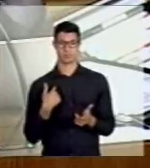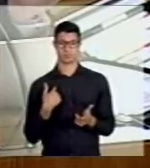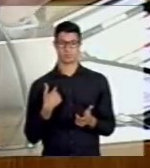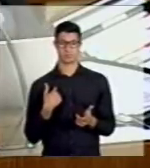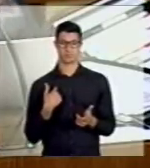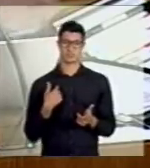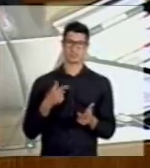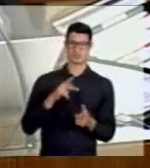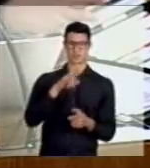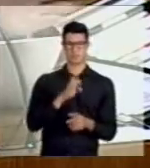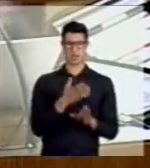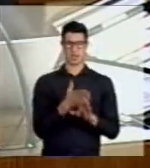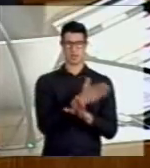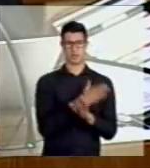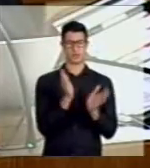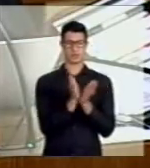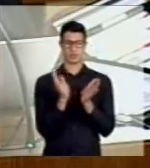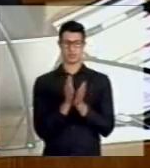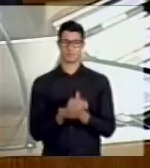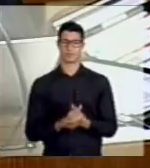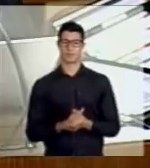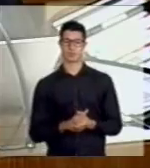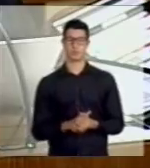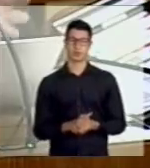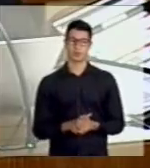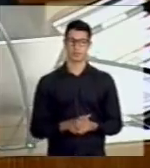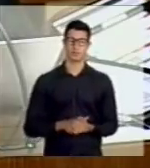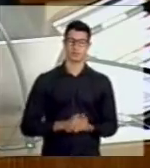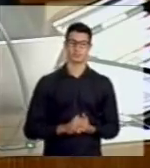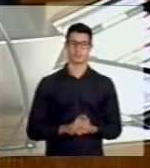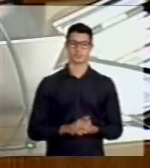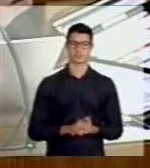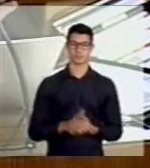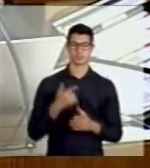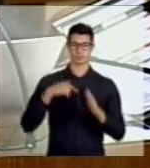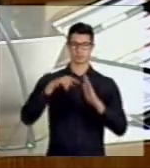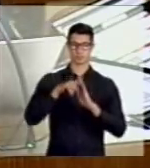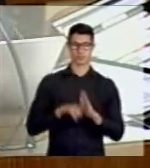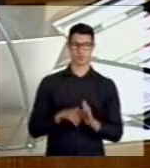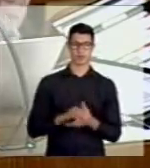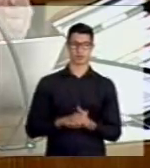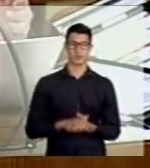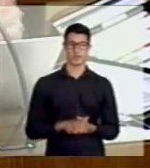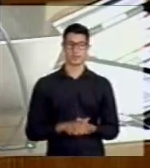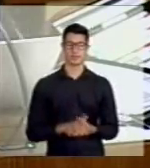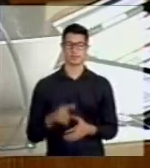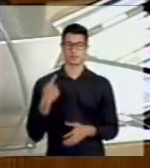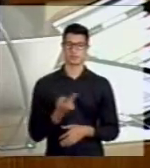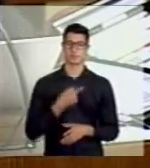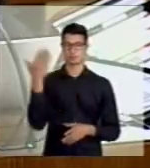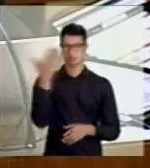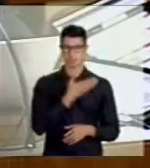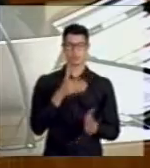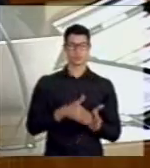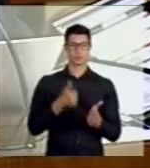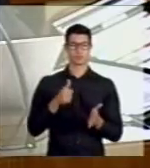requisito pré-estabelecida por parte de determinados profissionais, determinados peritos. São eu entendo que qualquer meio de prova é